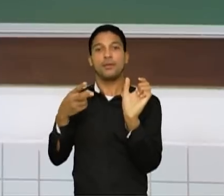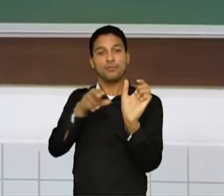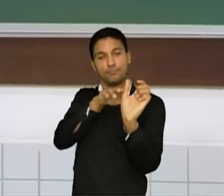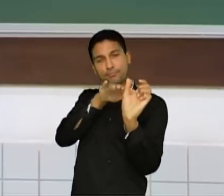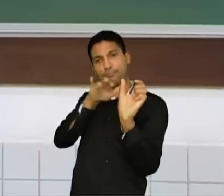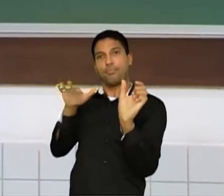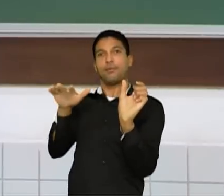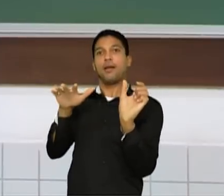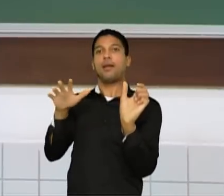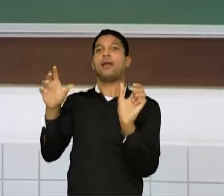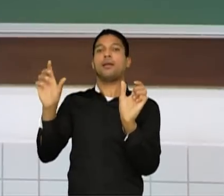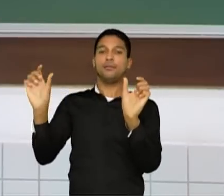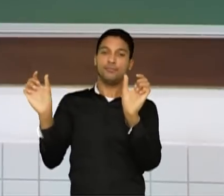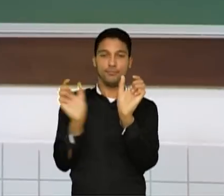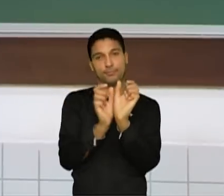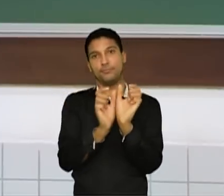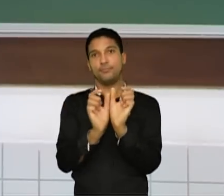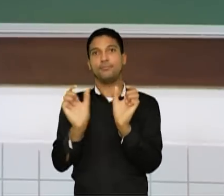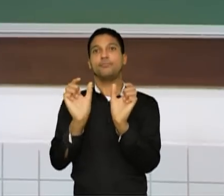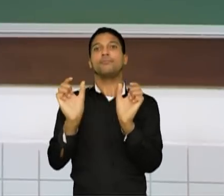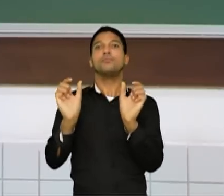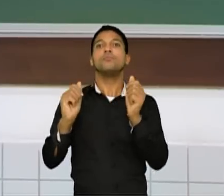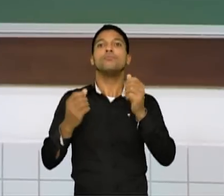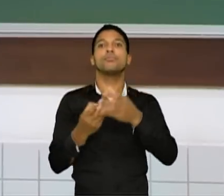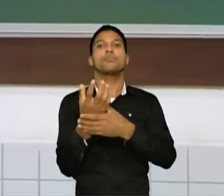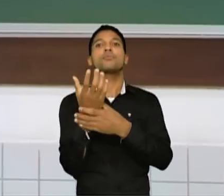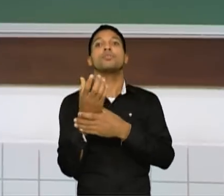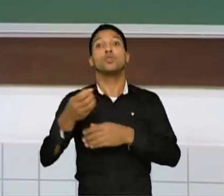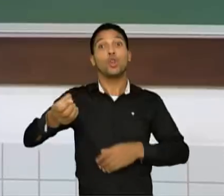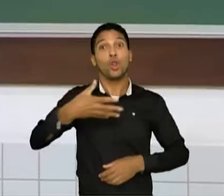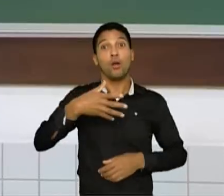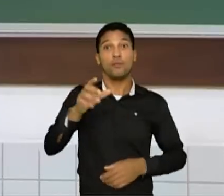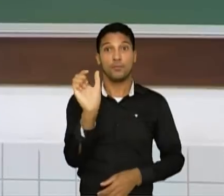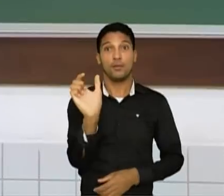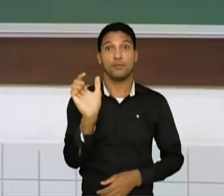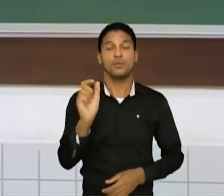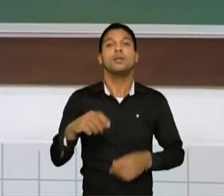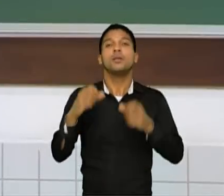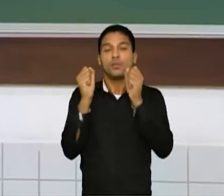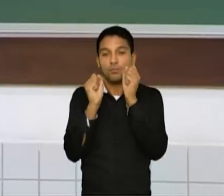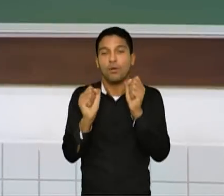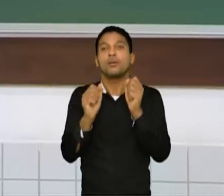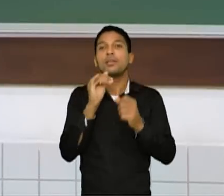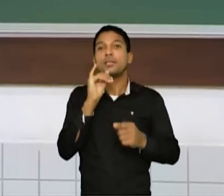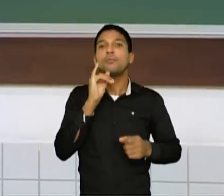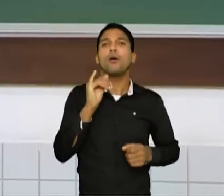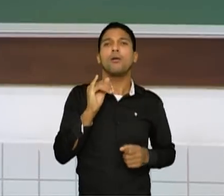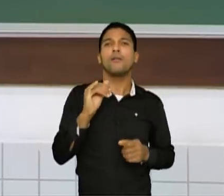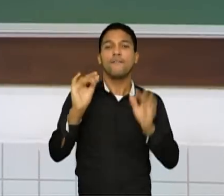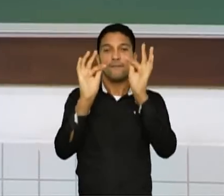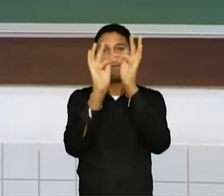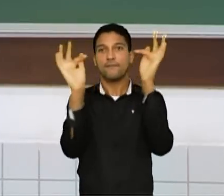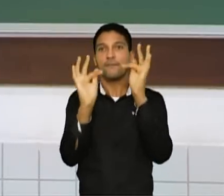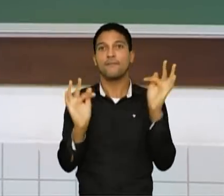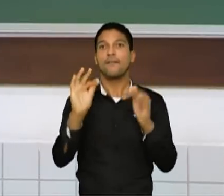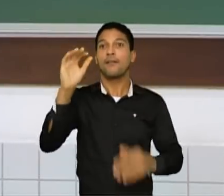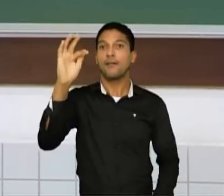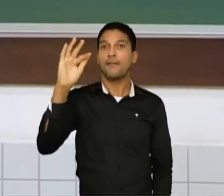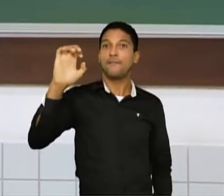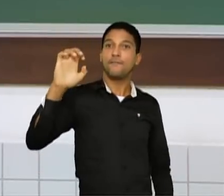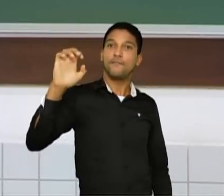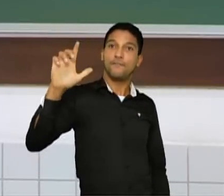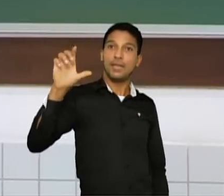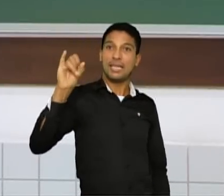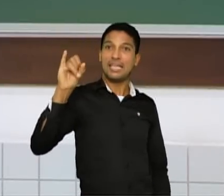palavra. Né? Um exemplo, a palavra feliz. Eu posso acrescentar o in, o prefixo in, né? E colocar ali formando uma nova